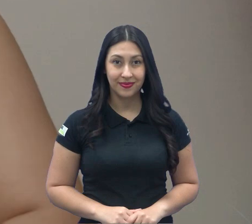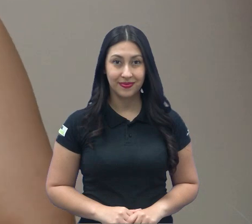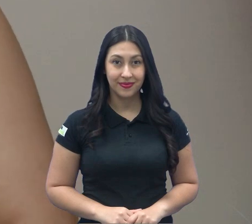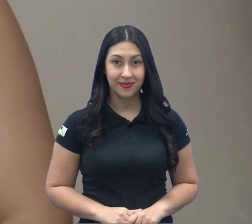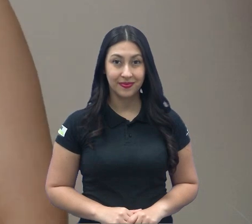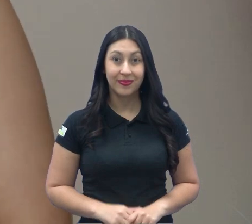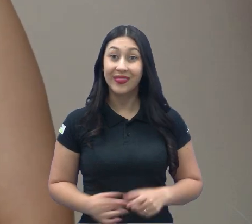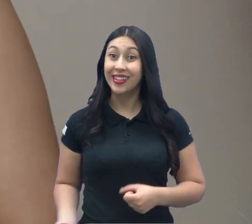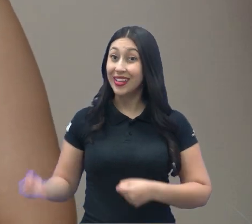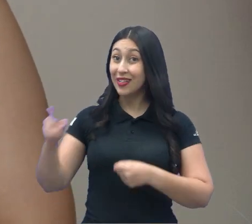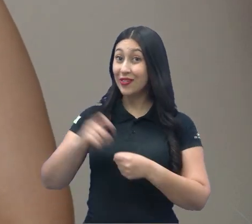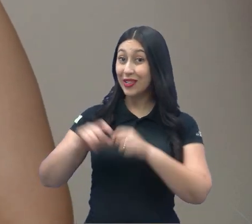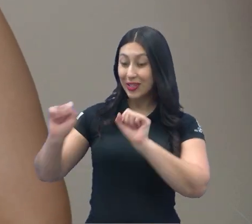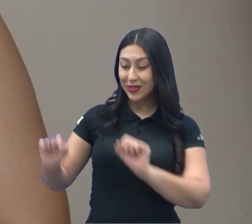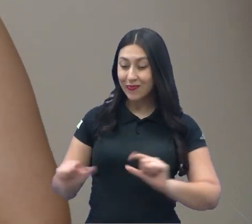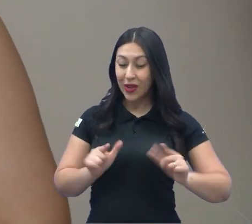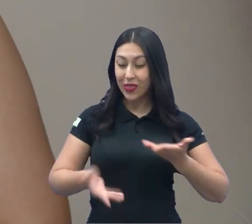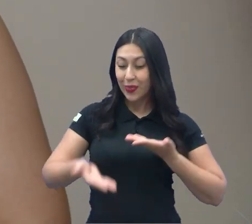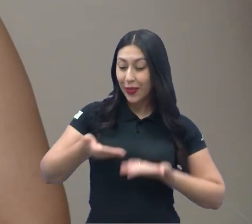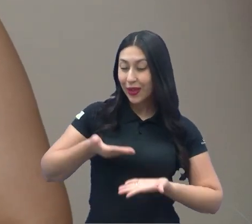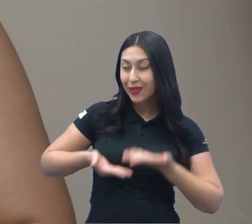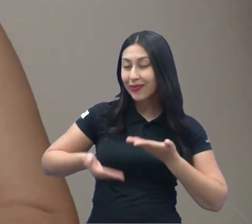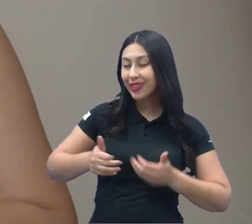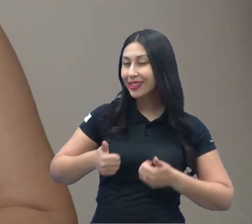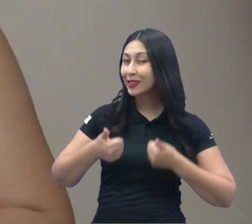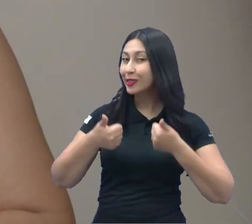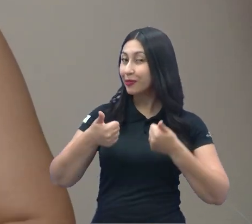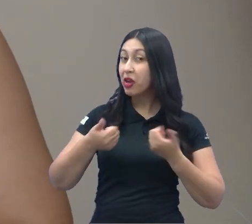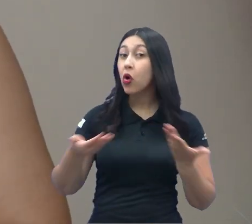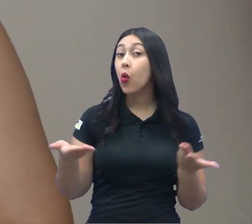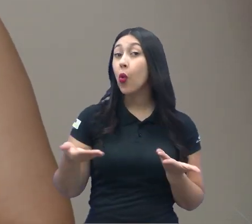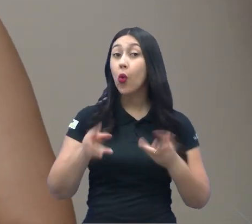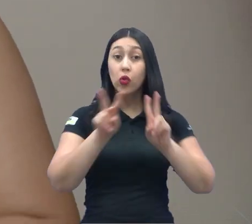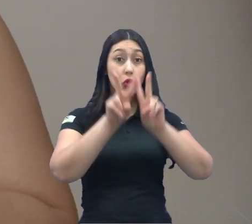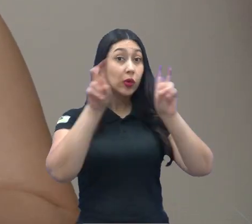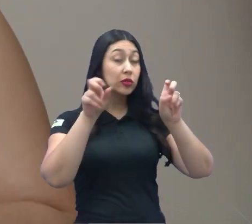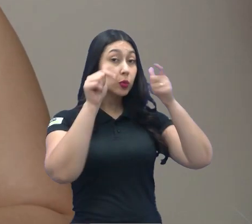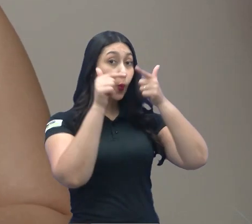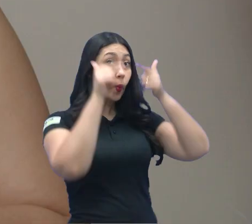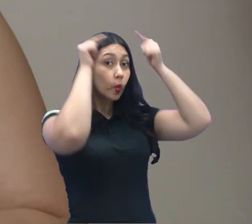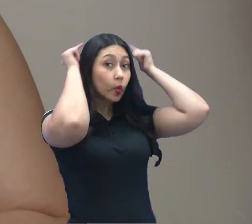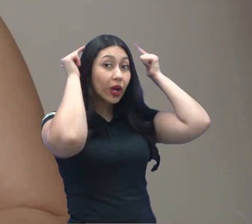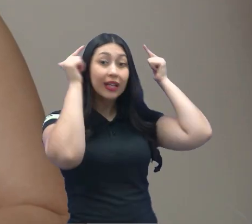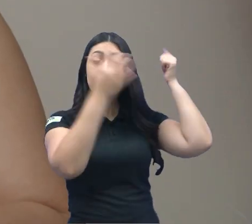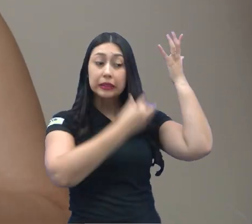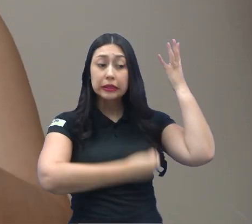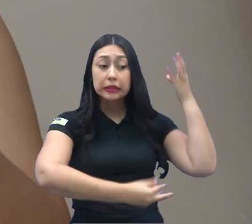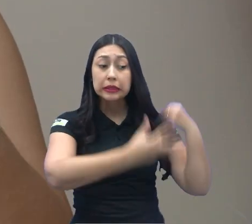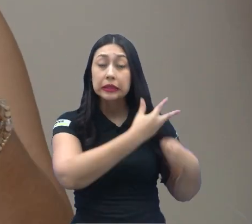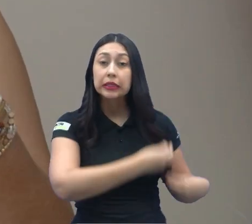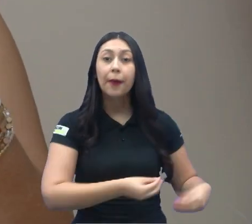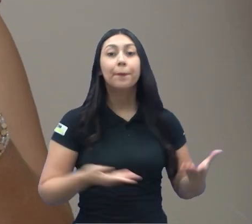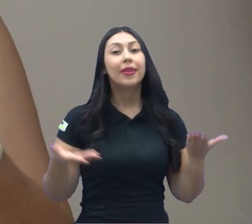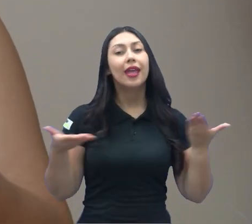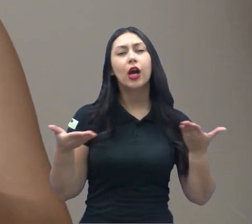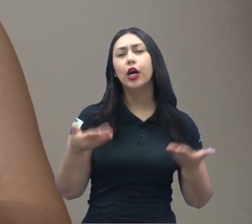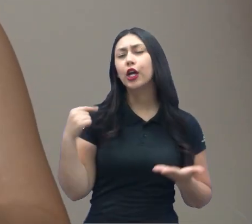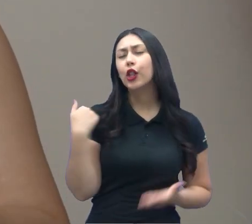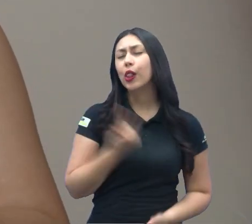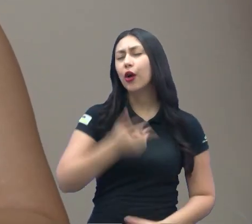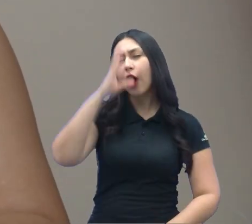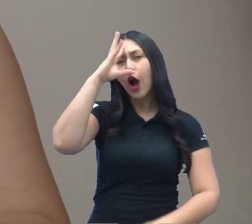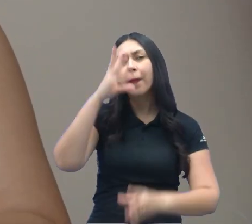Estamos de volta com o De Bem com Você, que hoje fala sobre calvície e alopécia. E agora é hora de entender quais são os